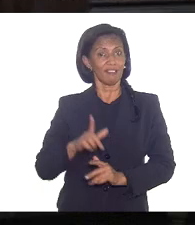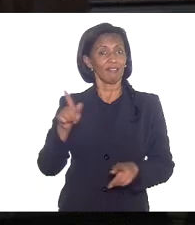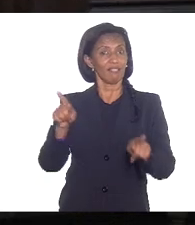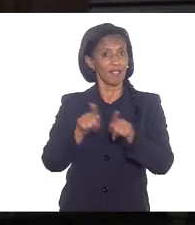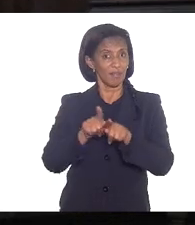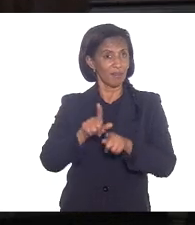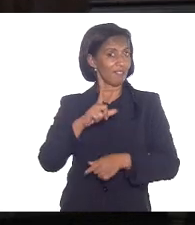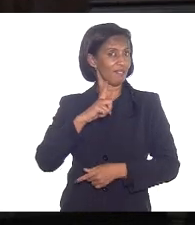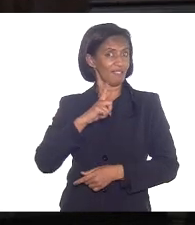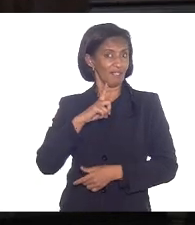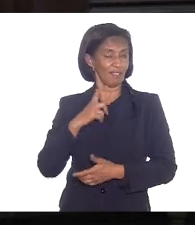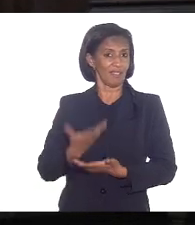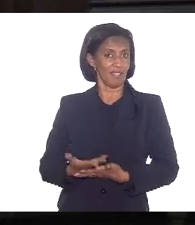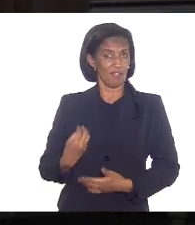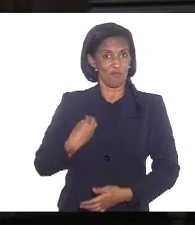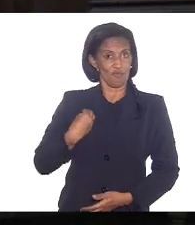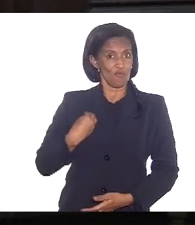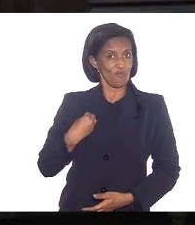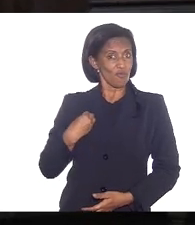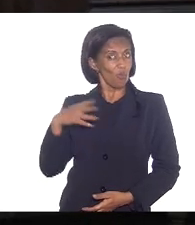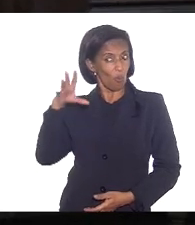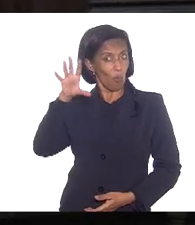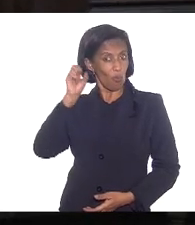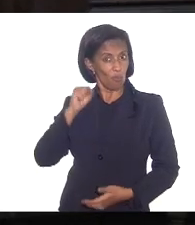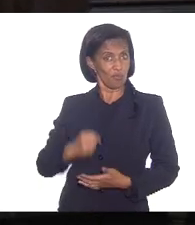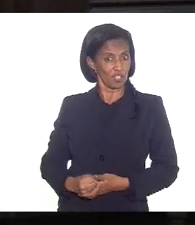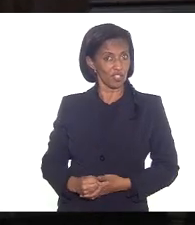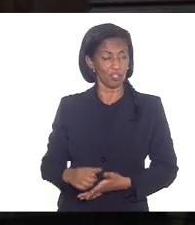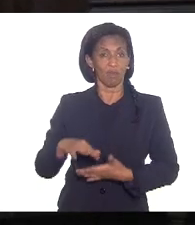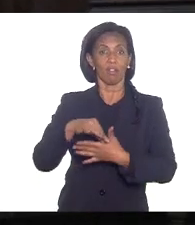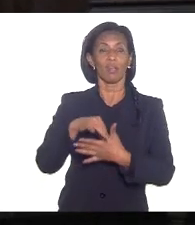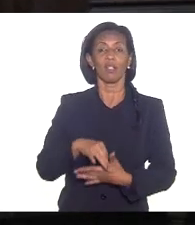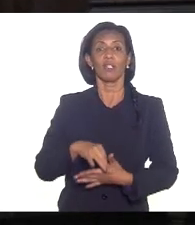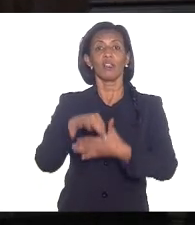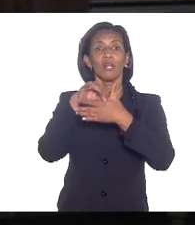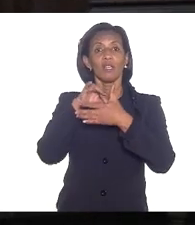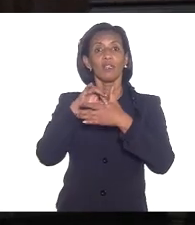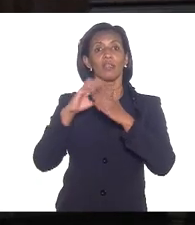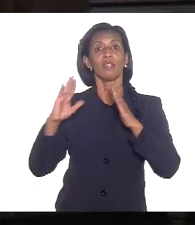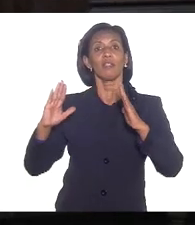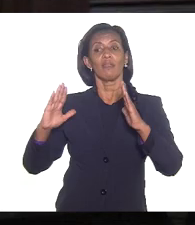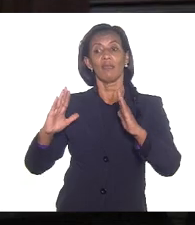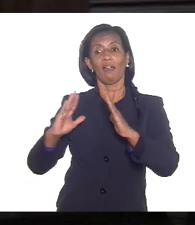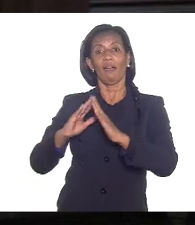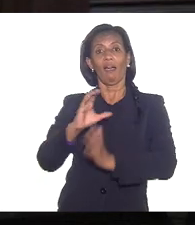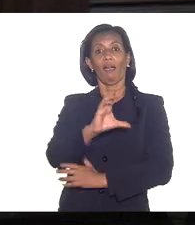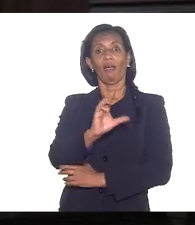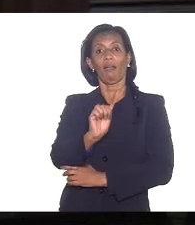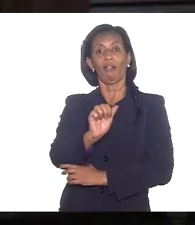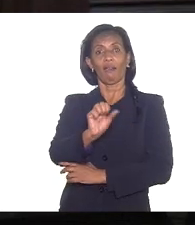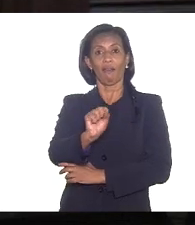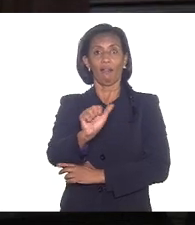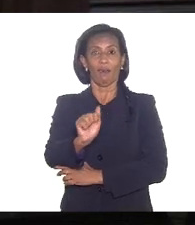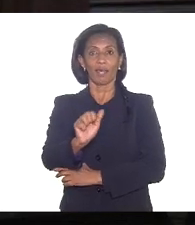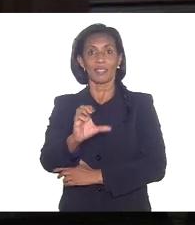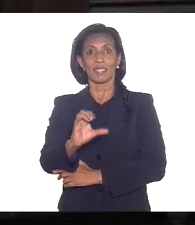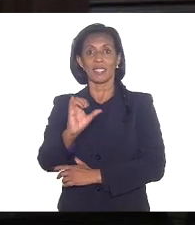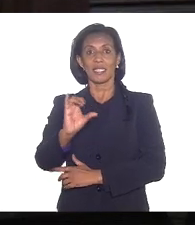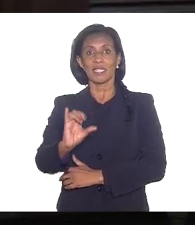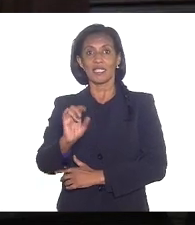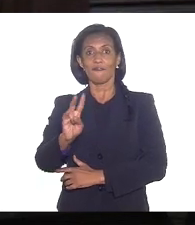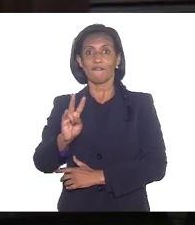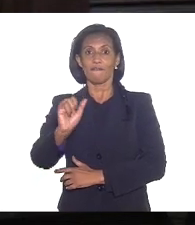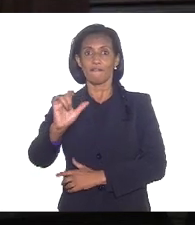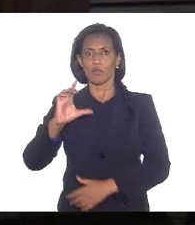represente como 20 representante da Casa Civil e na